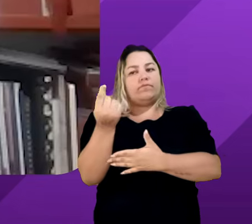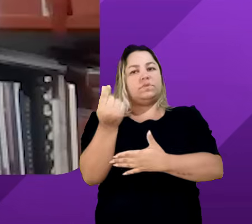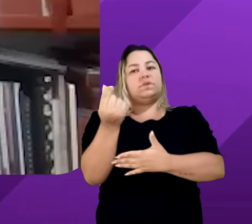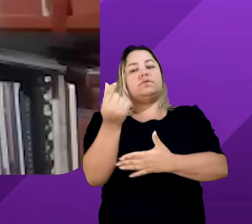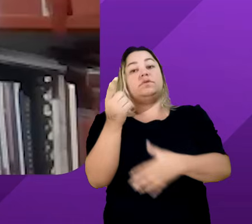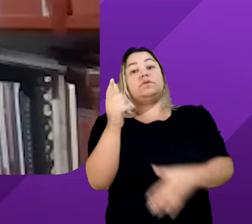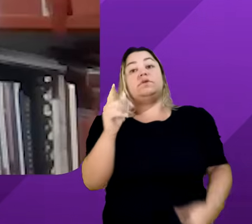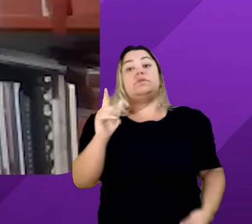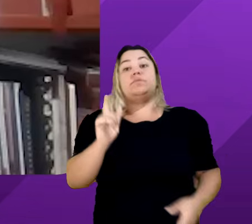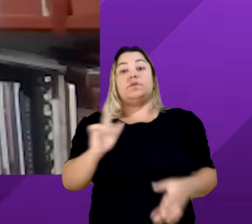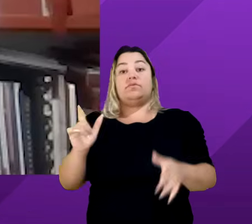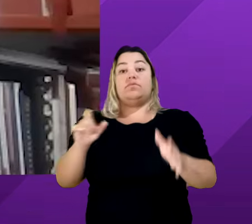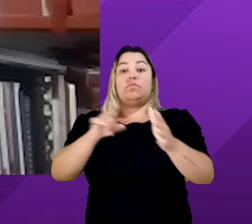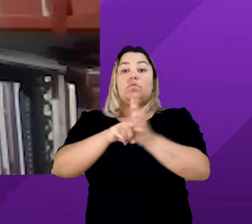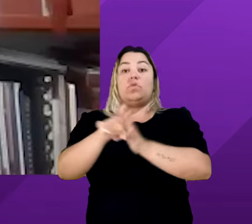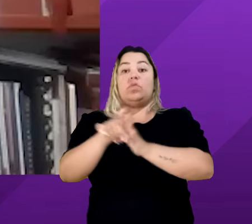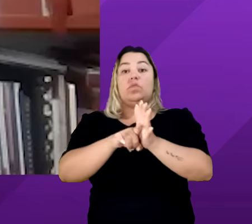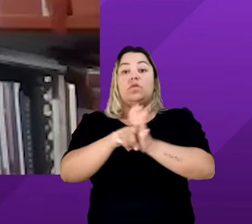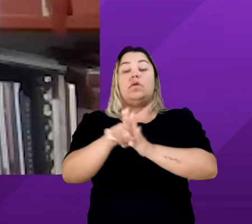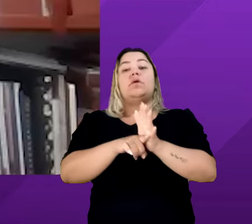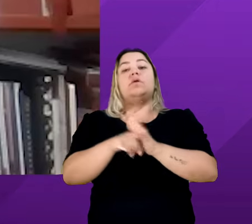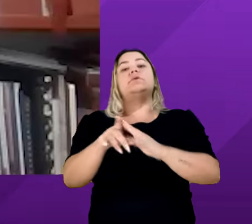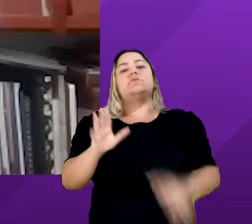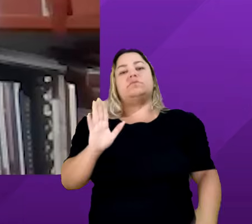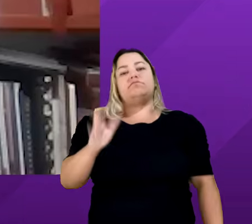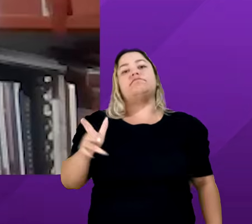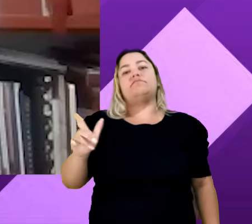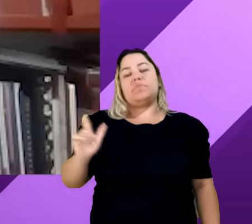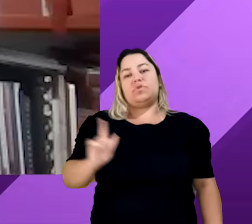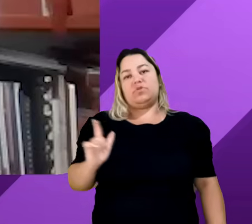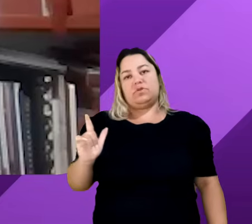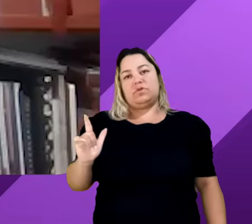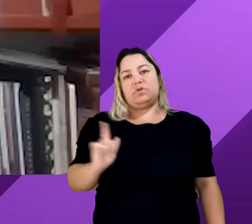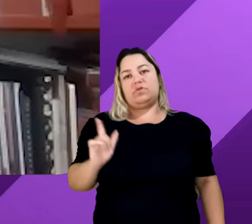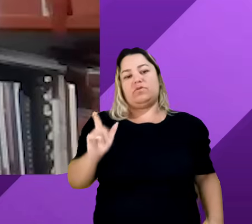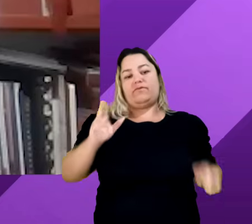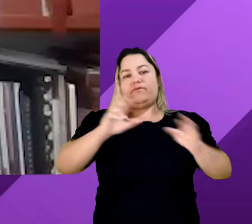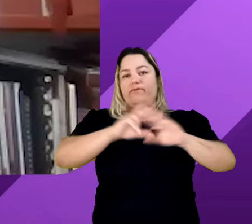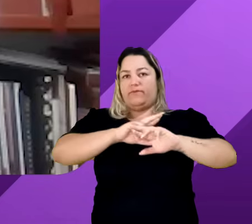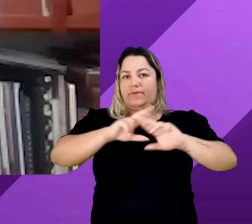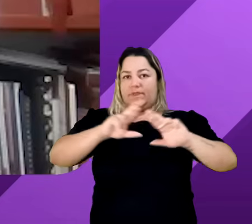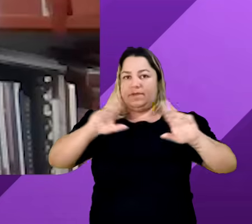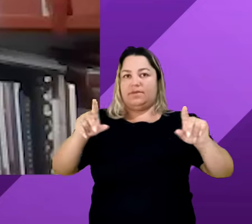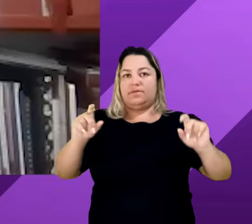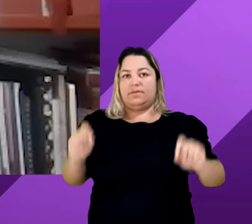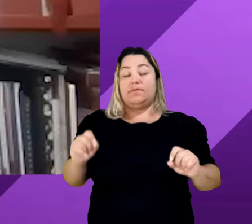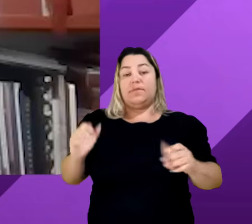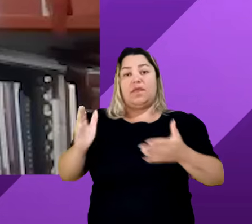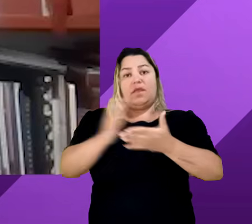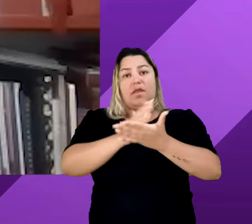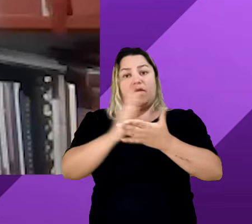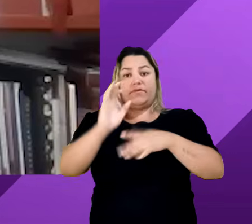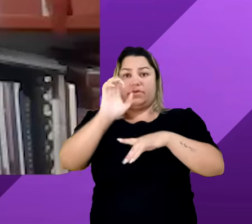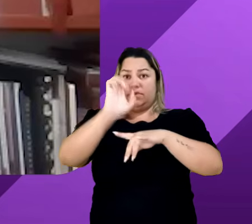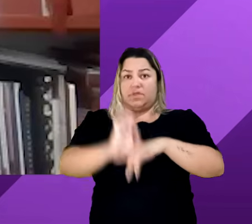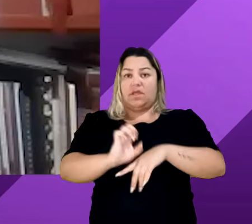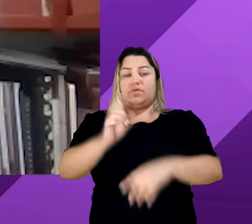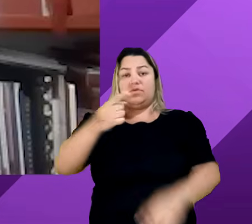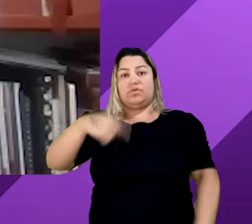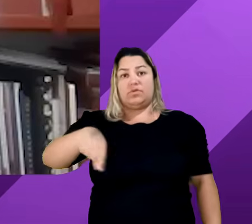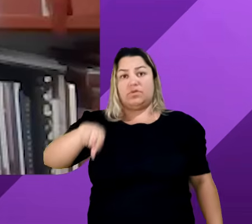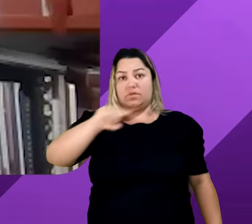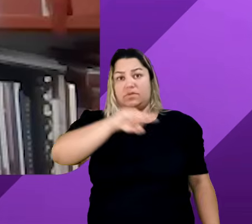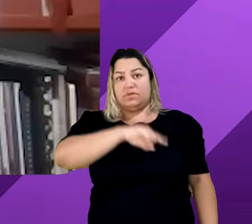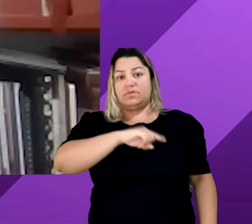onde constatou que realmente tinha diferença, que em alguns estados, quando a gente desceu para os